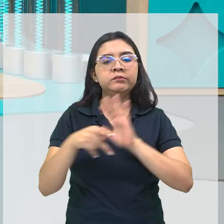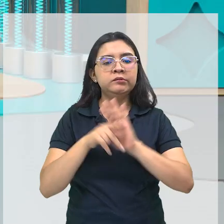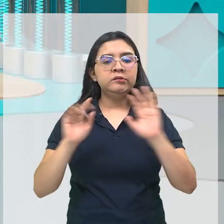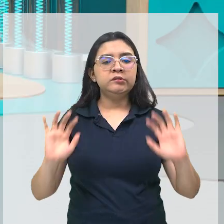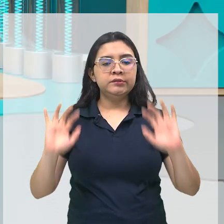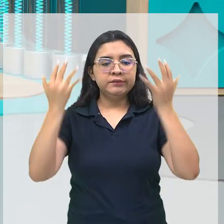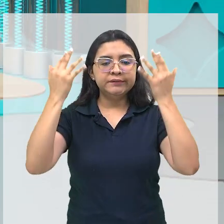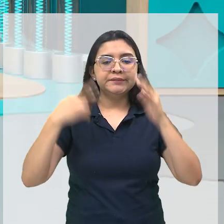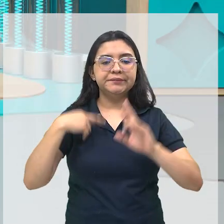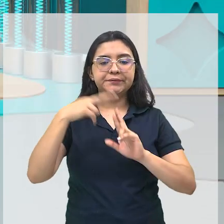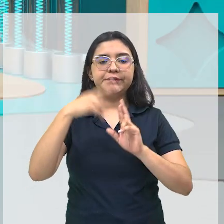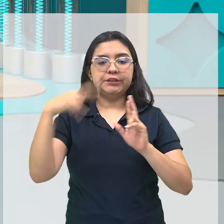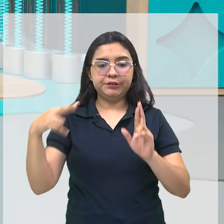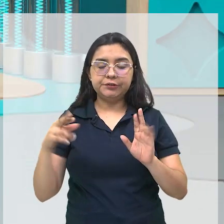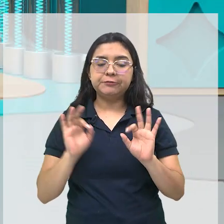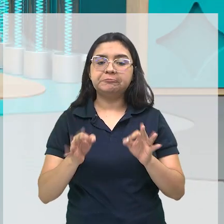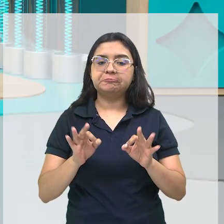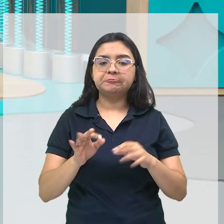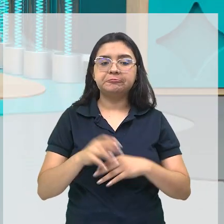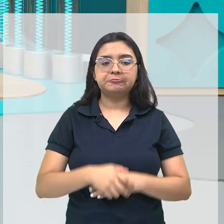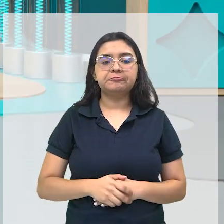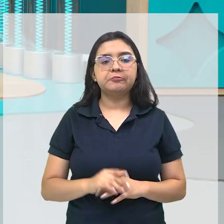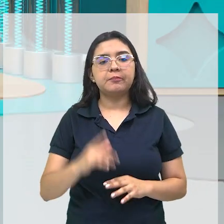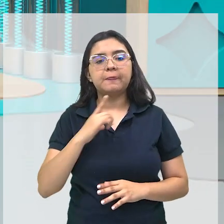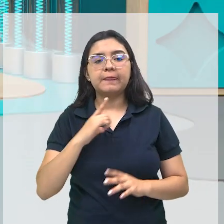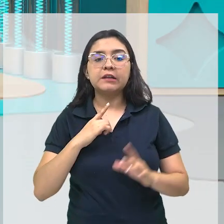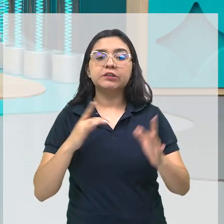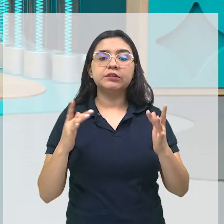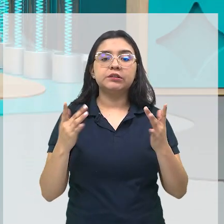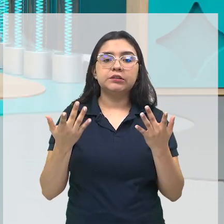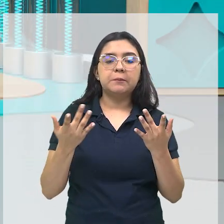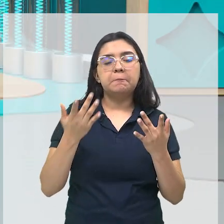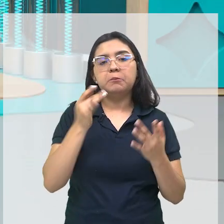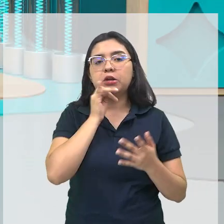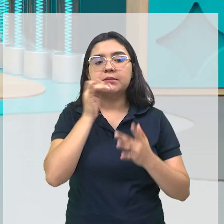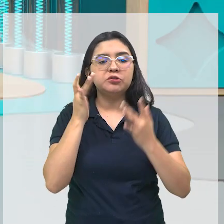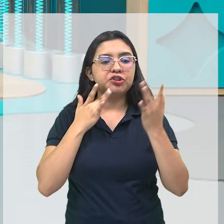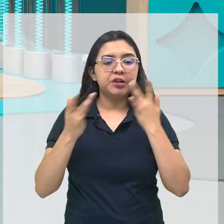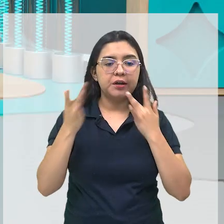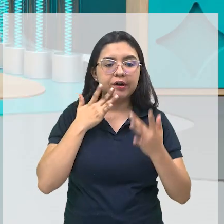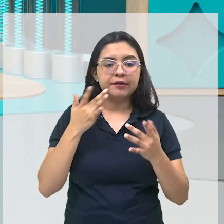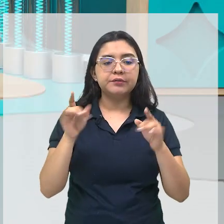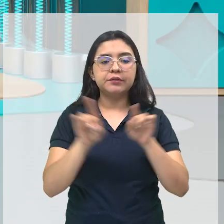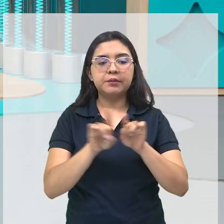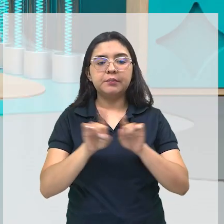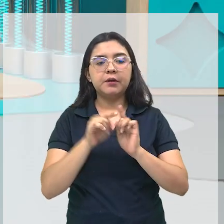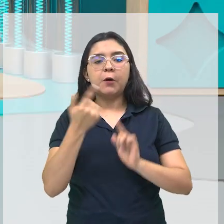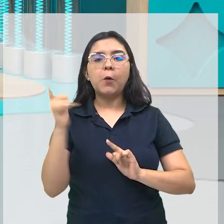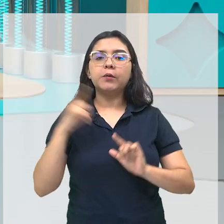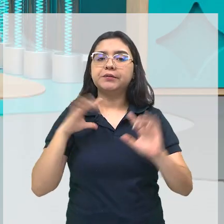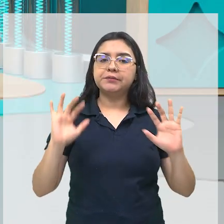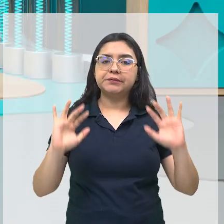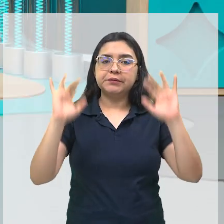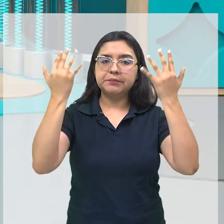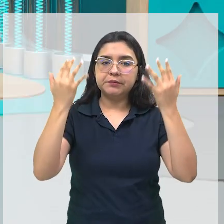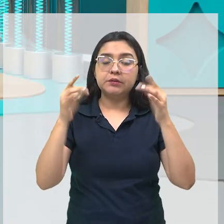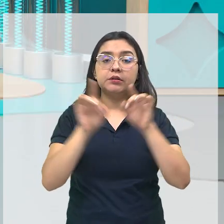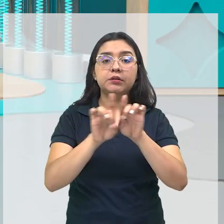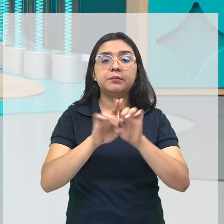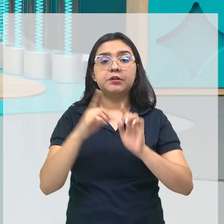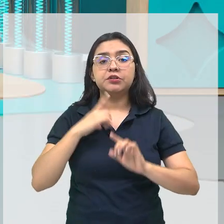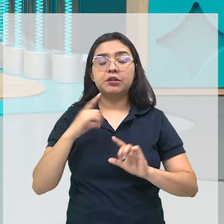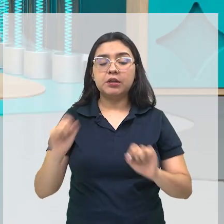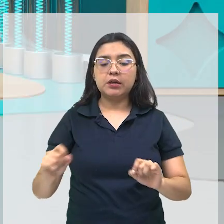festivais religiosos, tá bom? Peças de teatro e algumas outras celebrações.